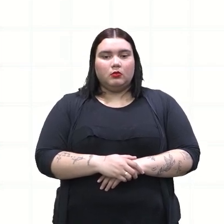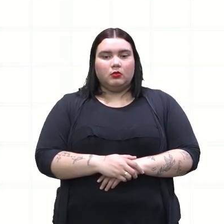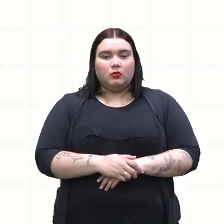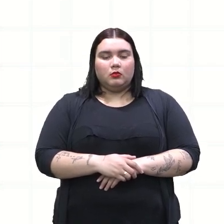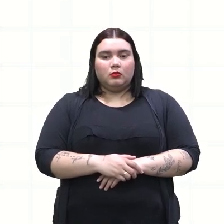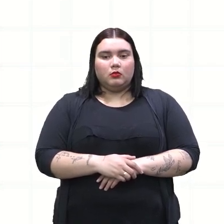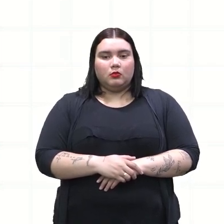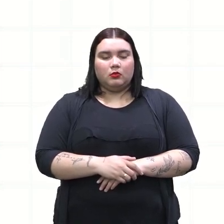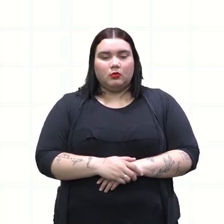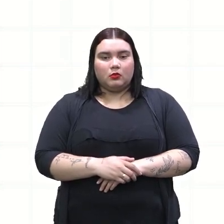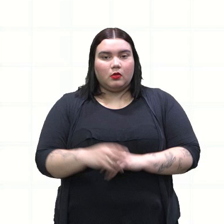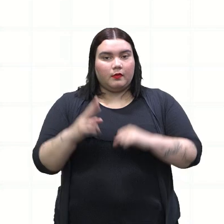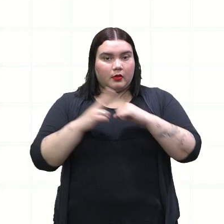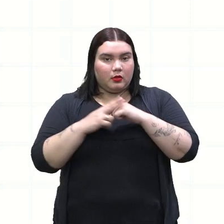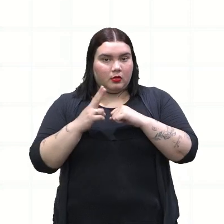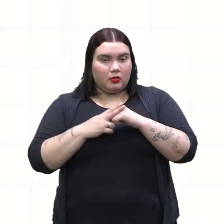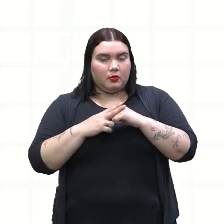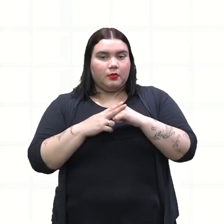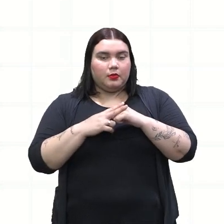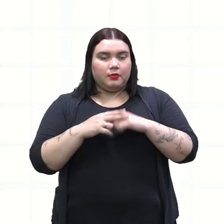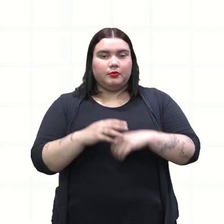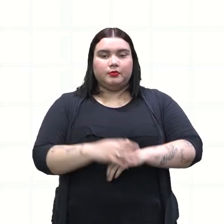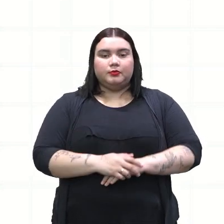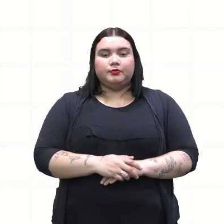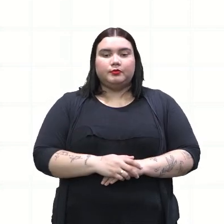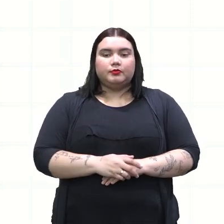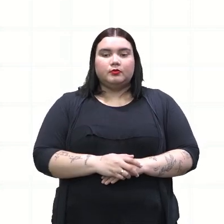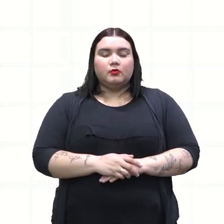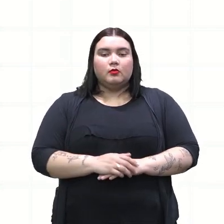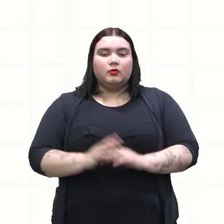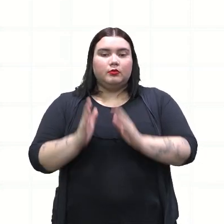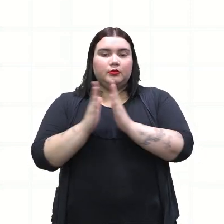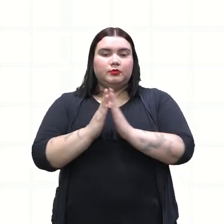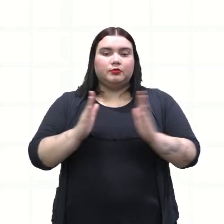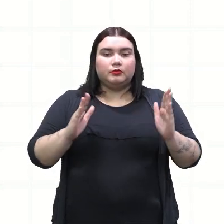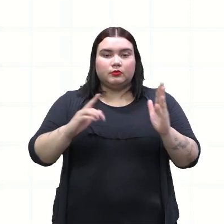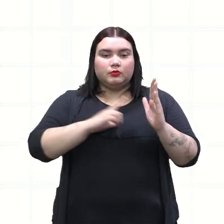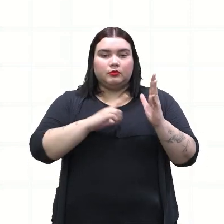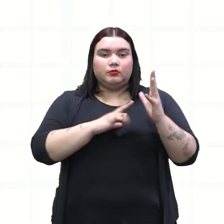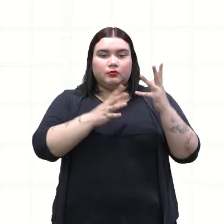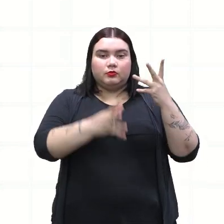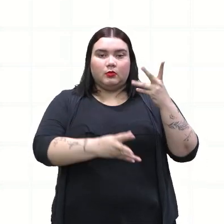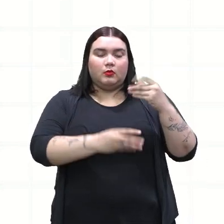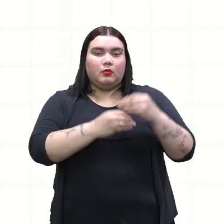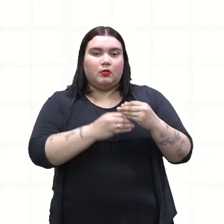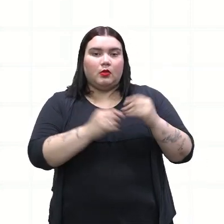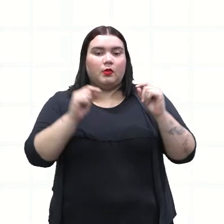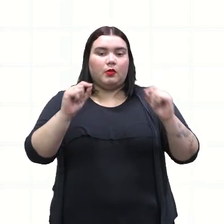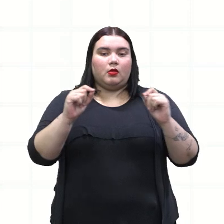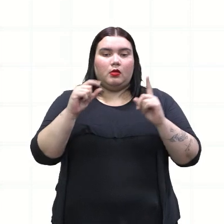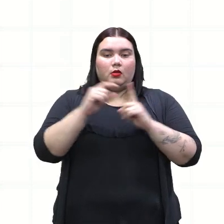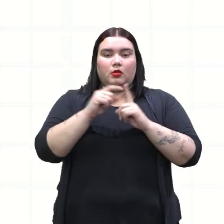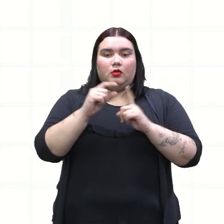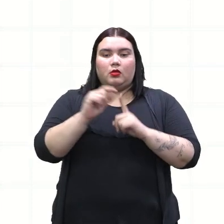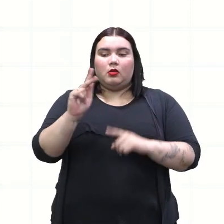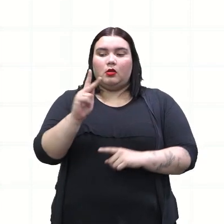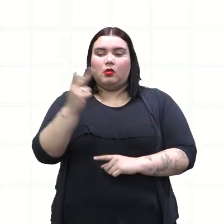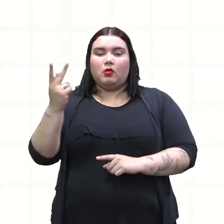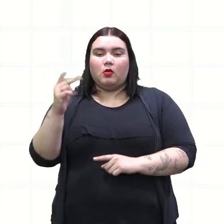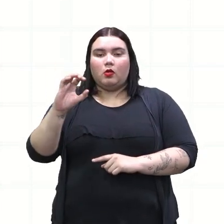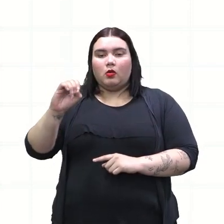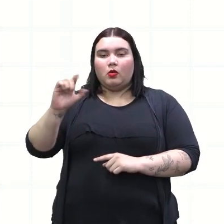Este é o meu verbo, right? Aqui, nesse caso, eu tenho um complemento, ó, que é a palavra